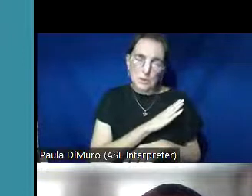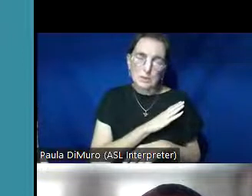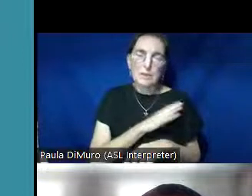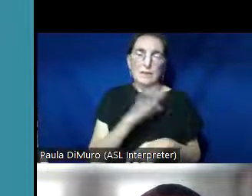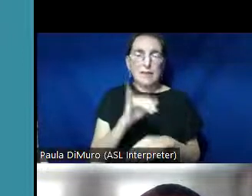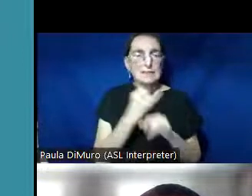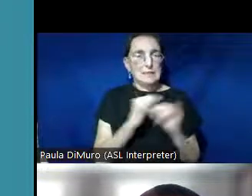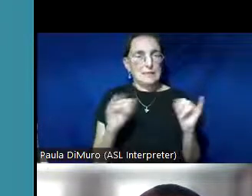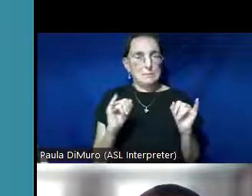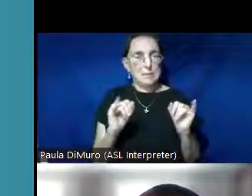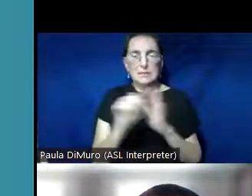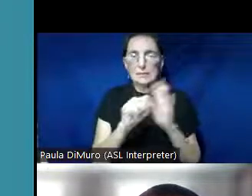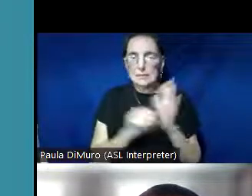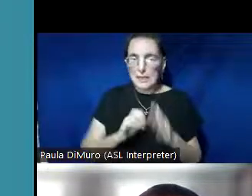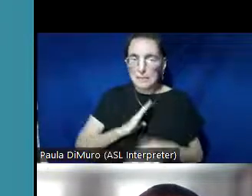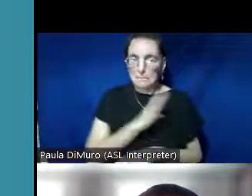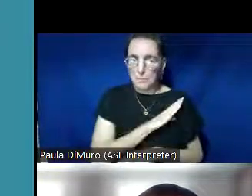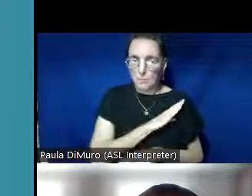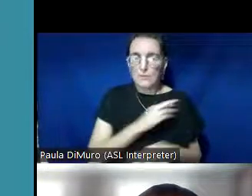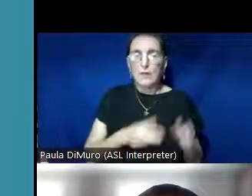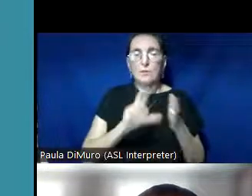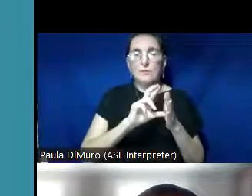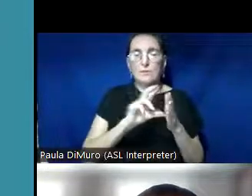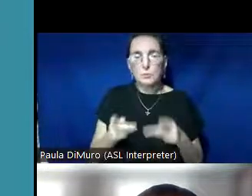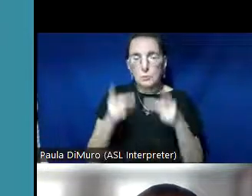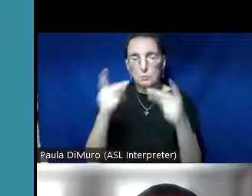tem que as iniciativas